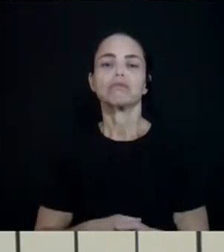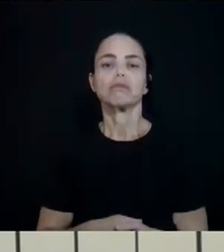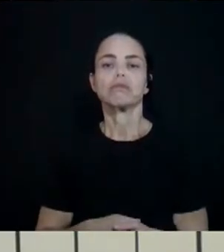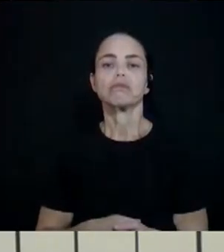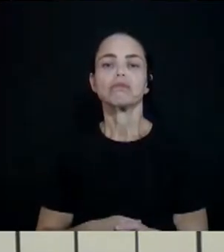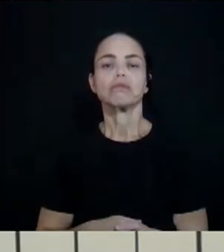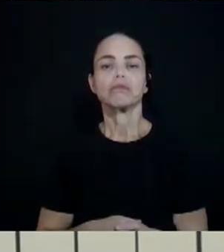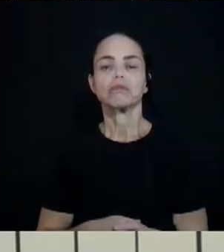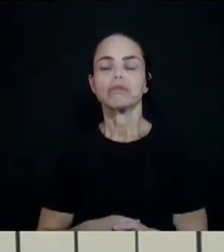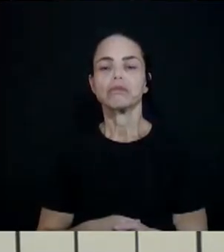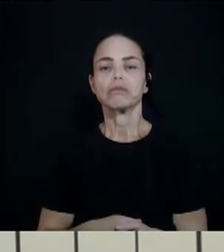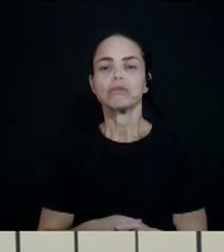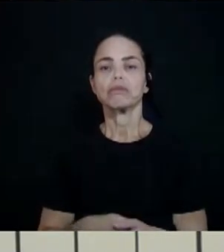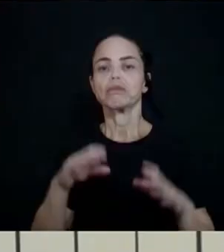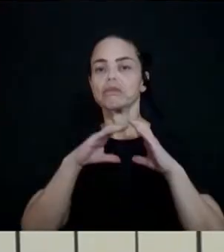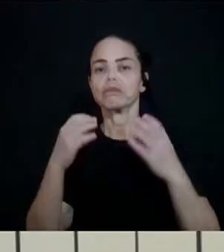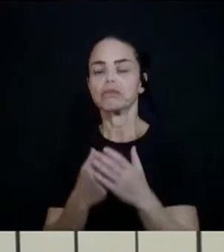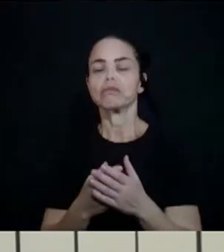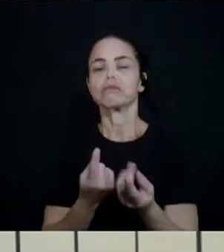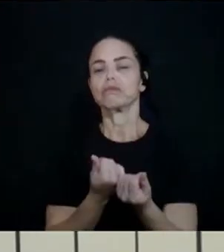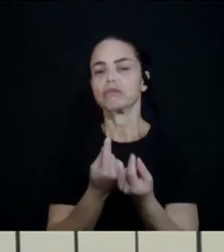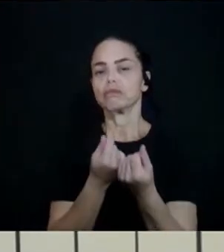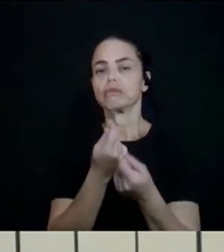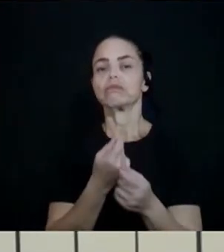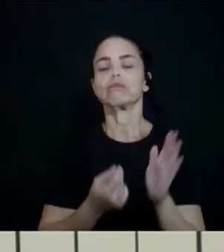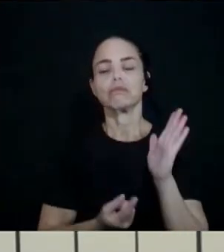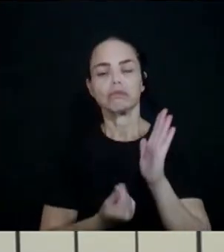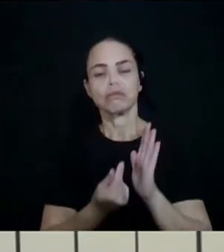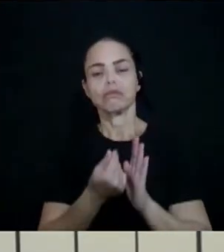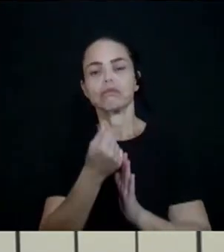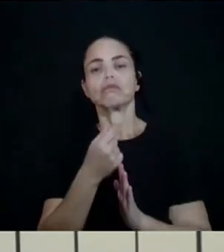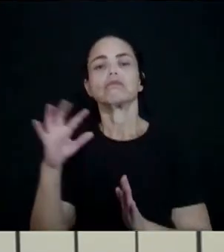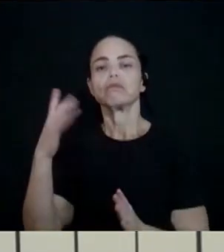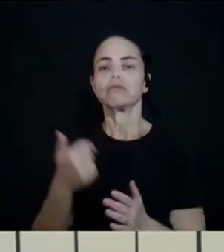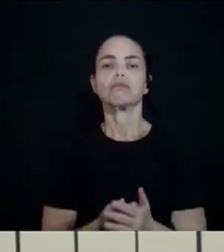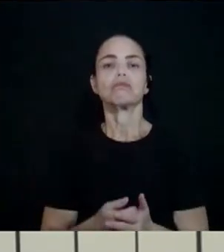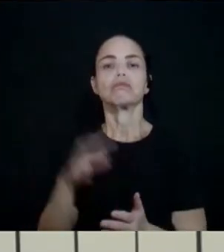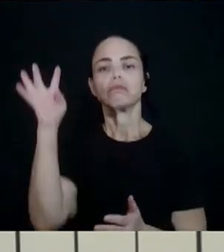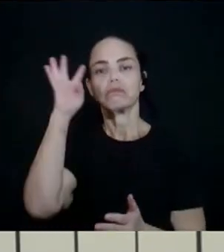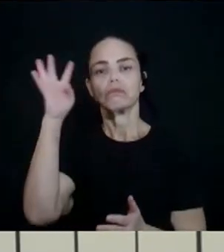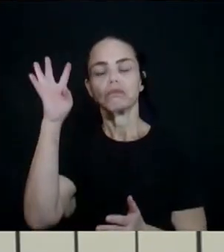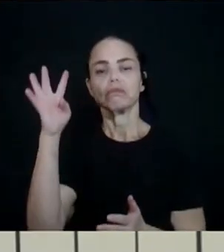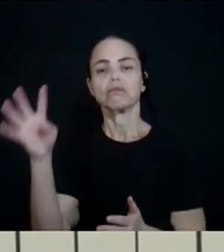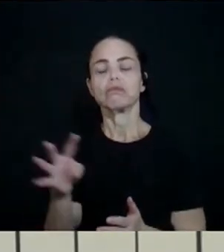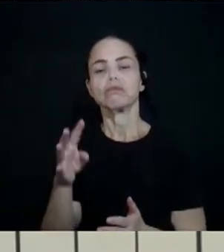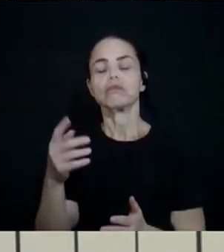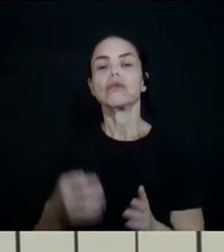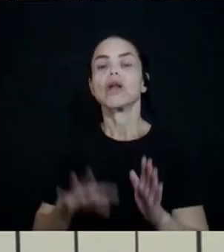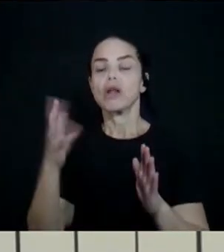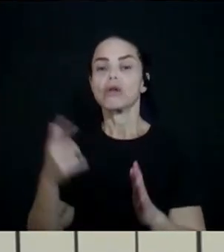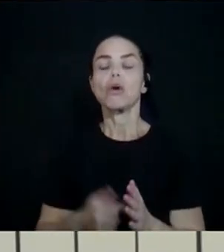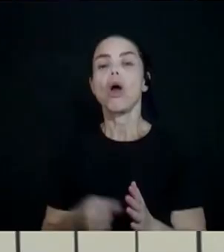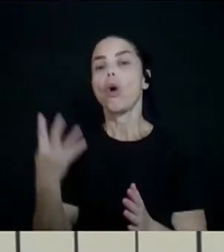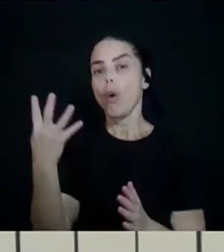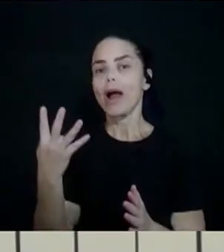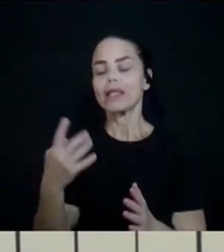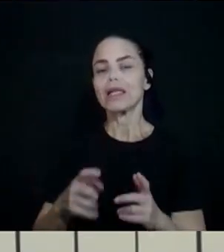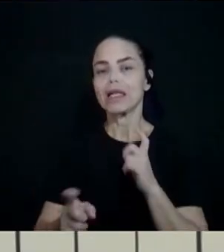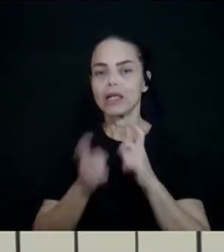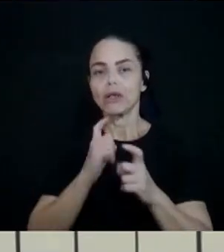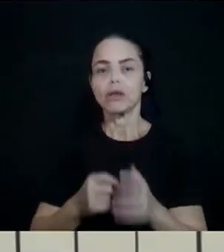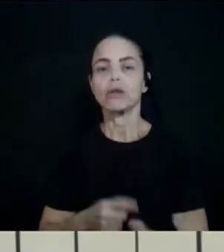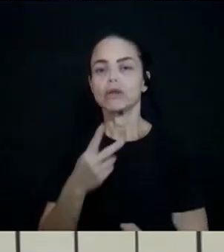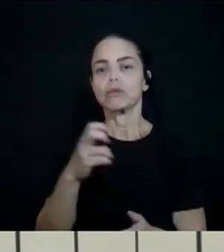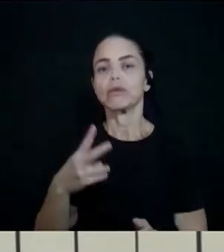A Comissão de Finanças e Orçamento realizou a 4ª reunião de 2026 e analisou projetos que